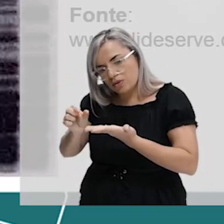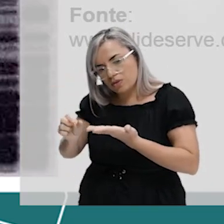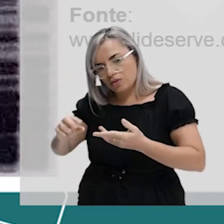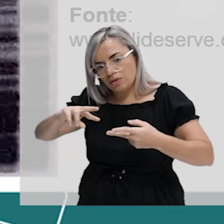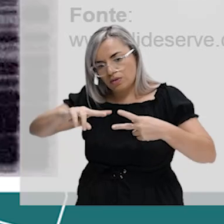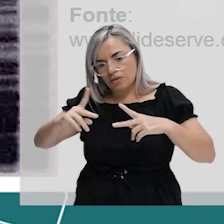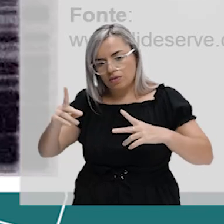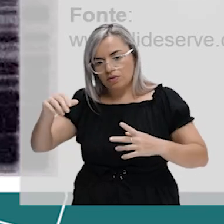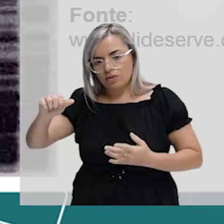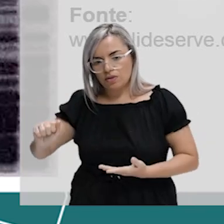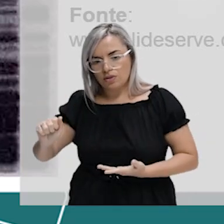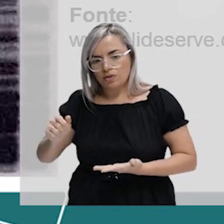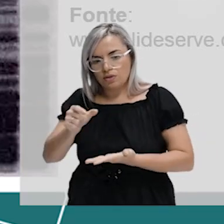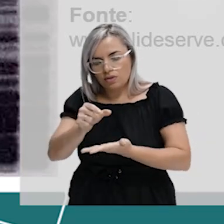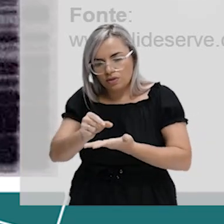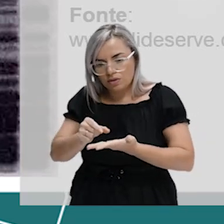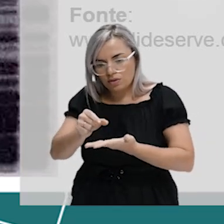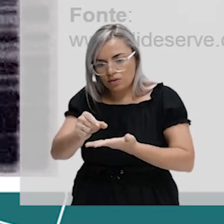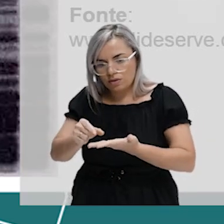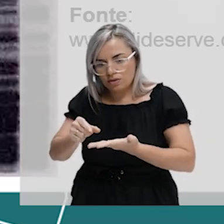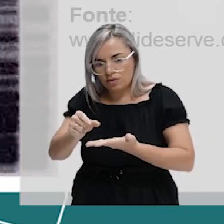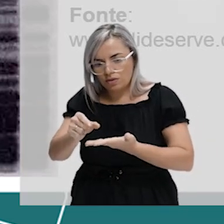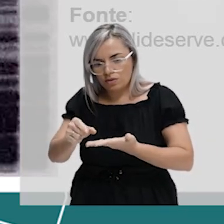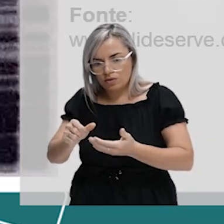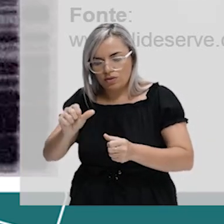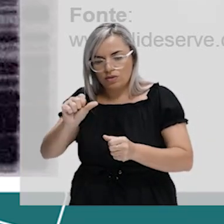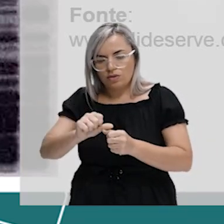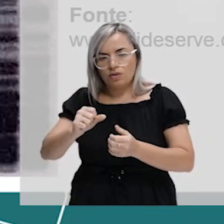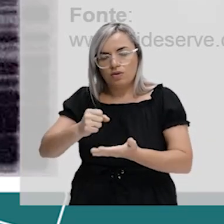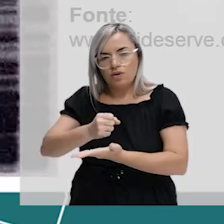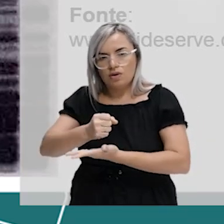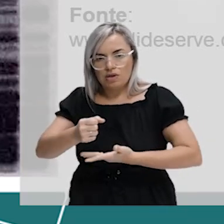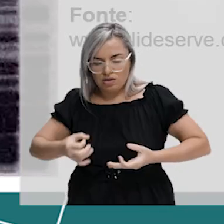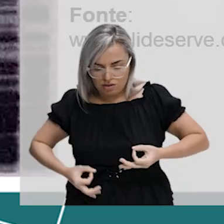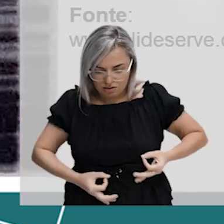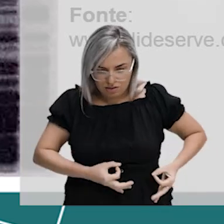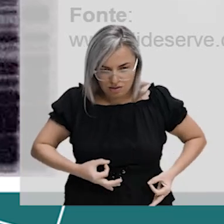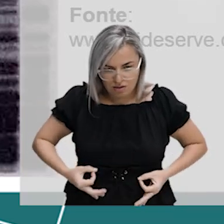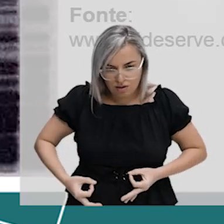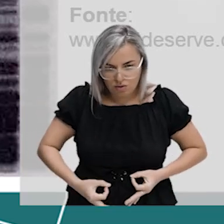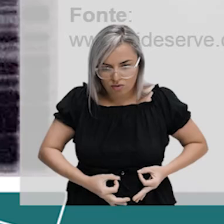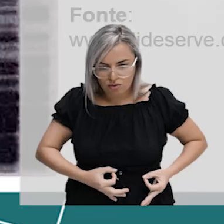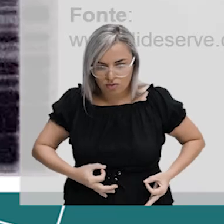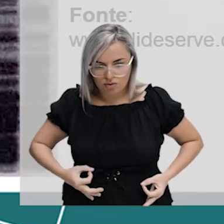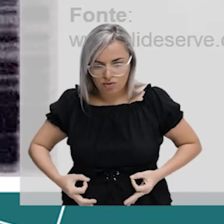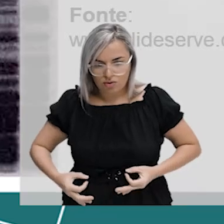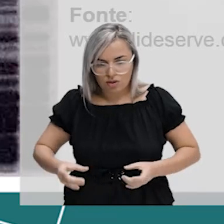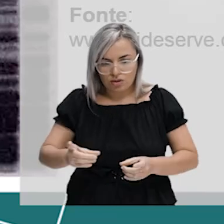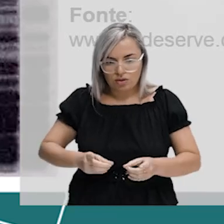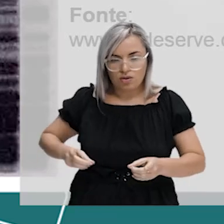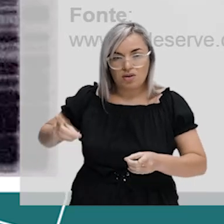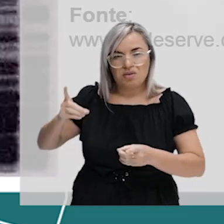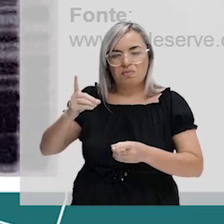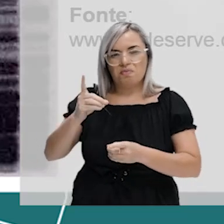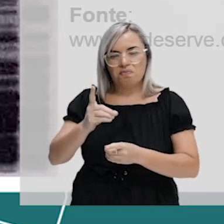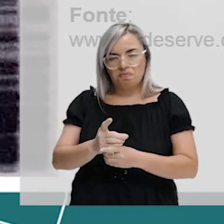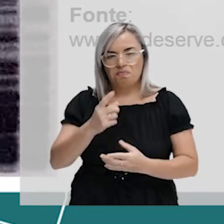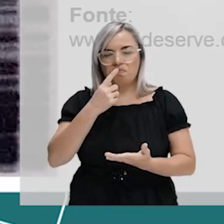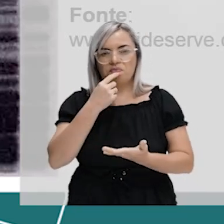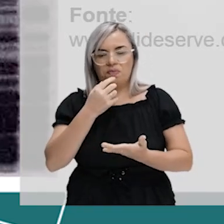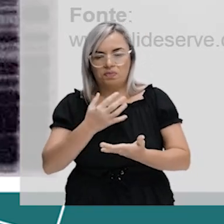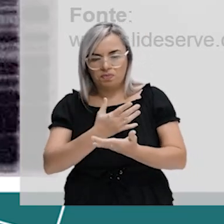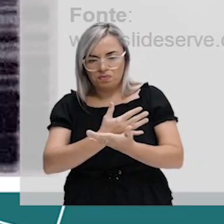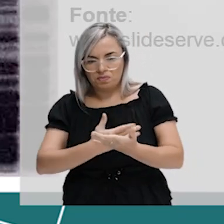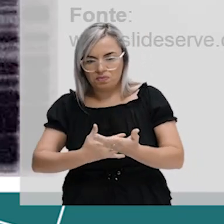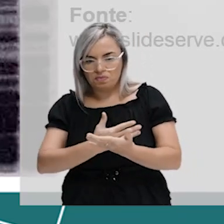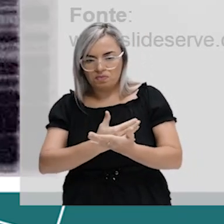está no centro foi feita com base em leucócitos encontrados numa mancha de sangue encontrada